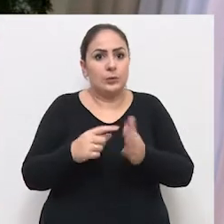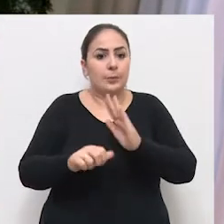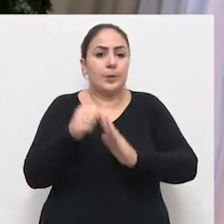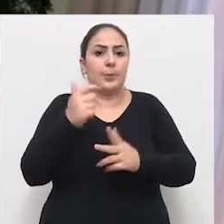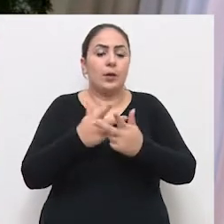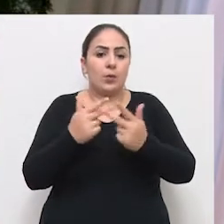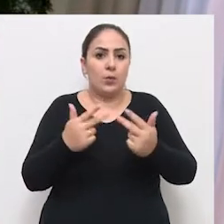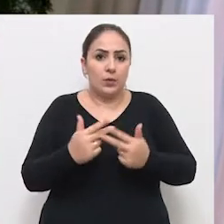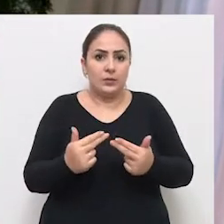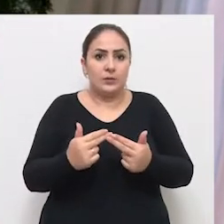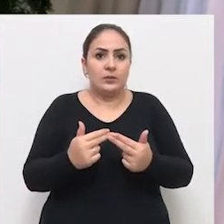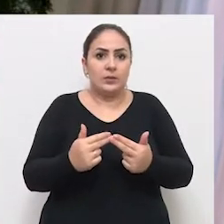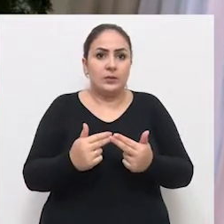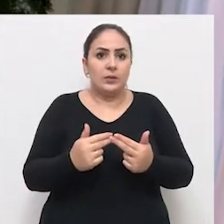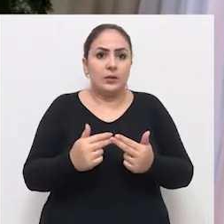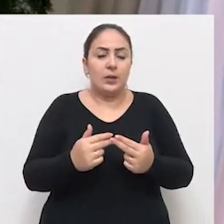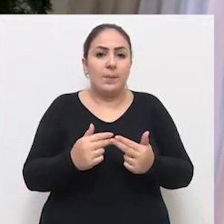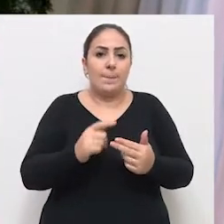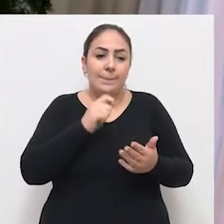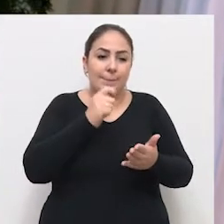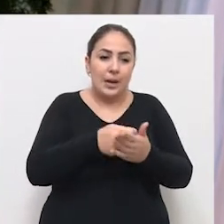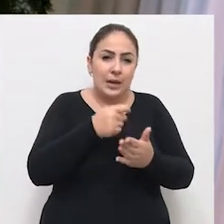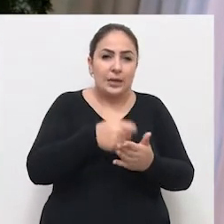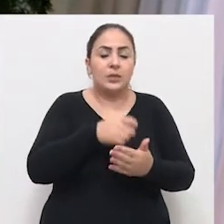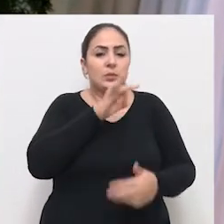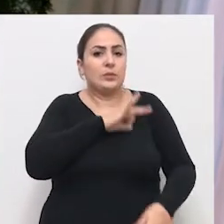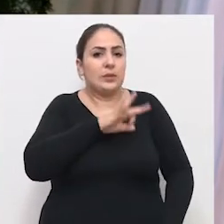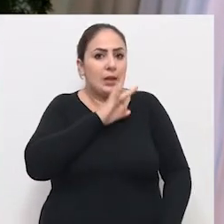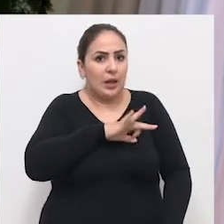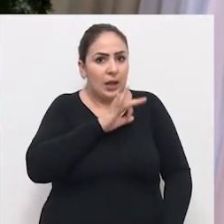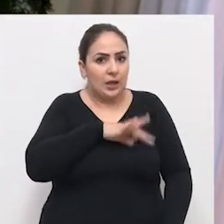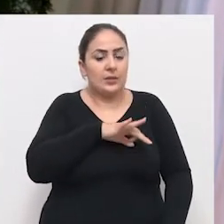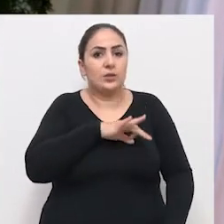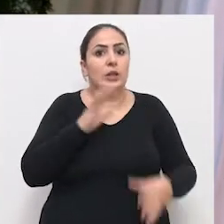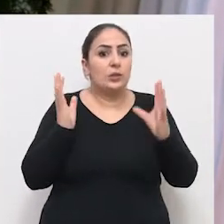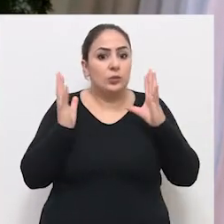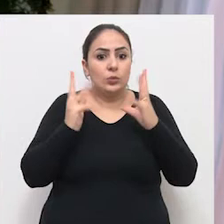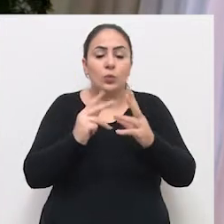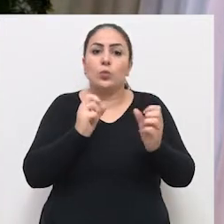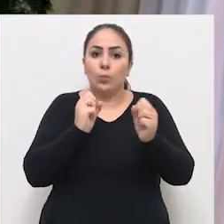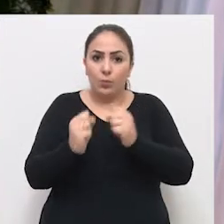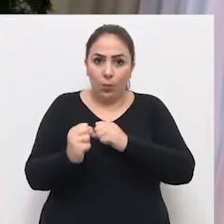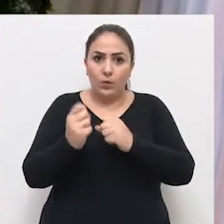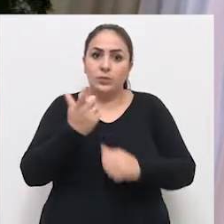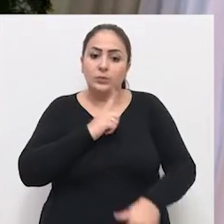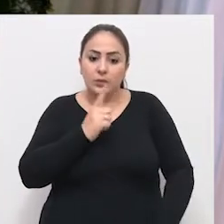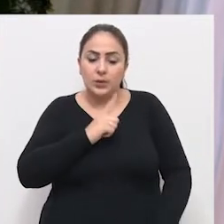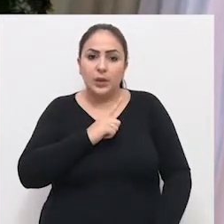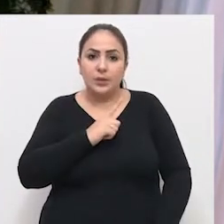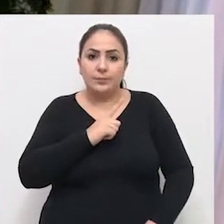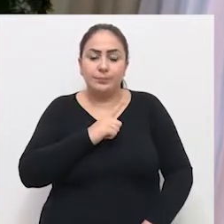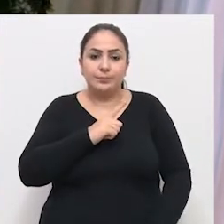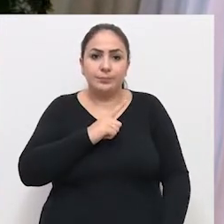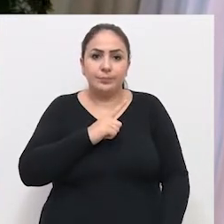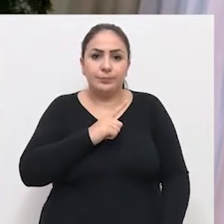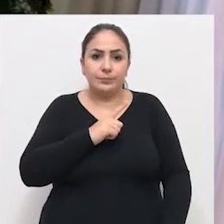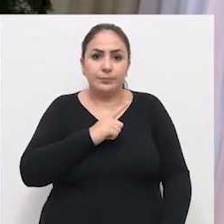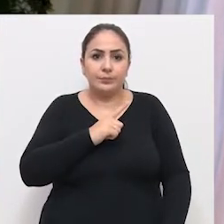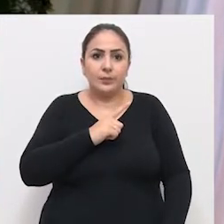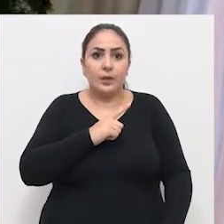compromissos, primeiramente com os seus colaboradores, pagando seus salários, para que todos possam então